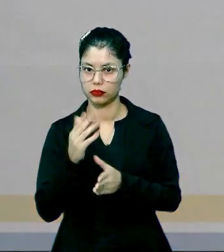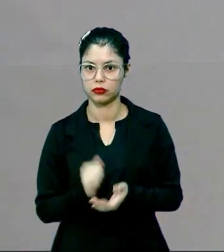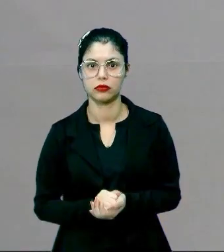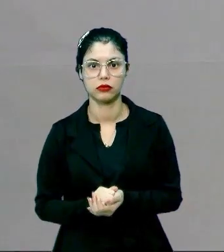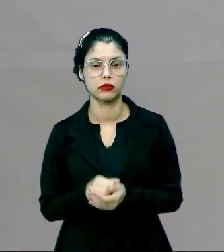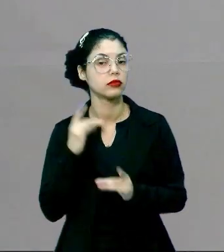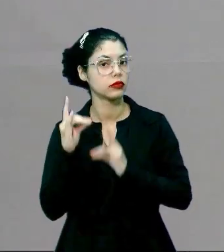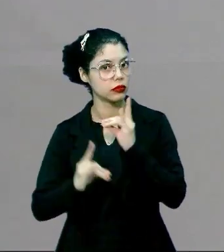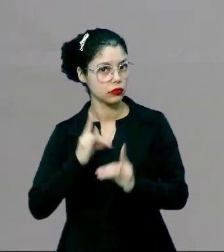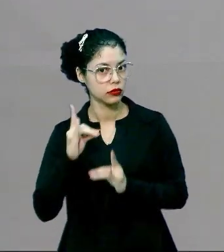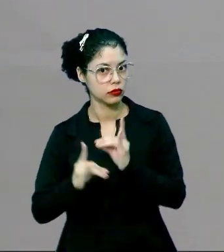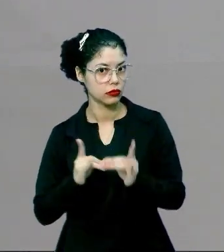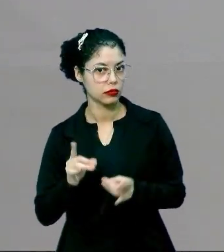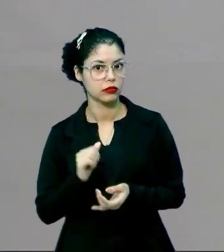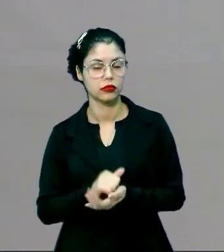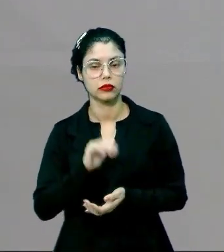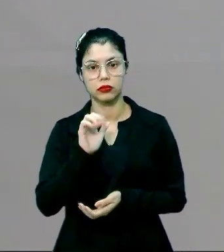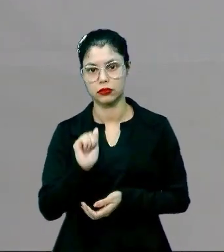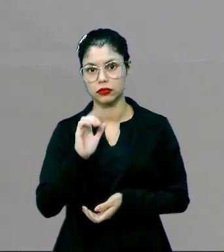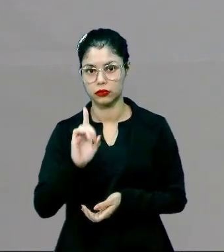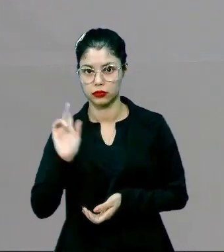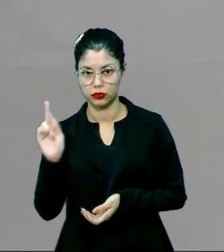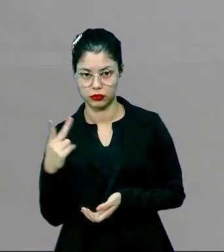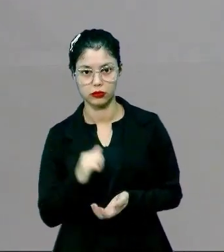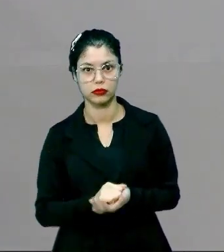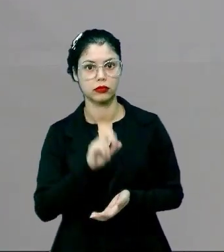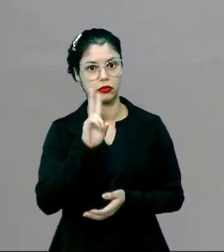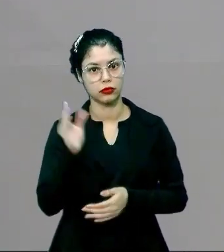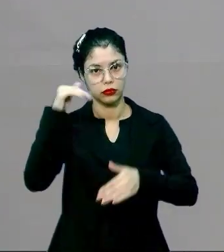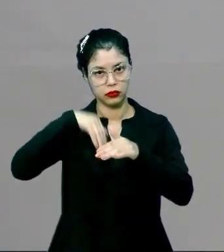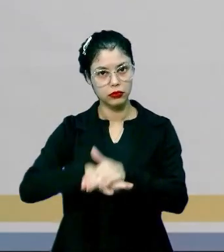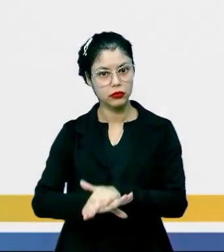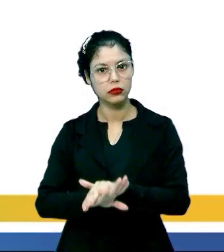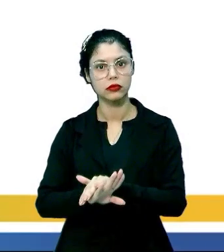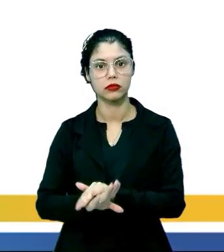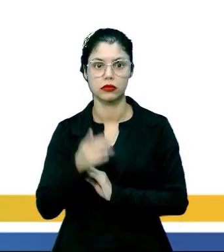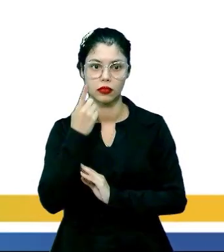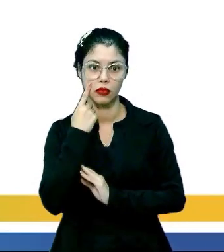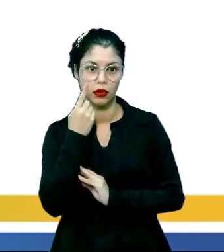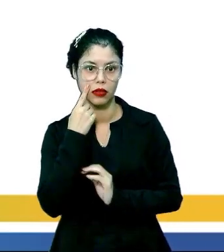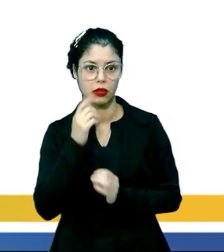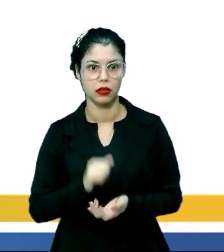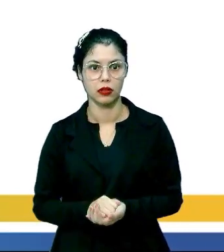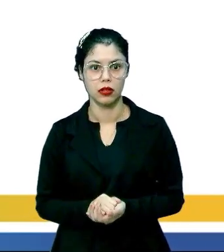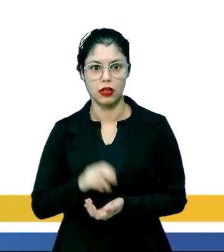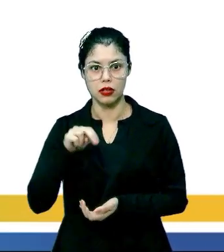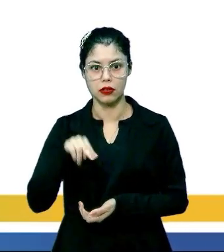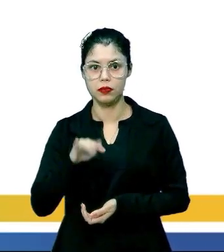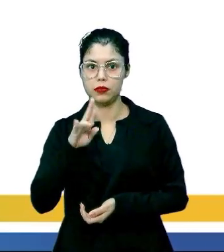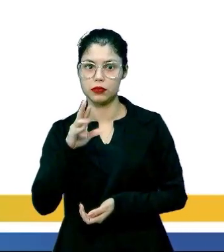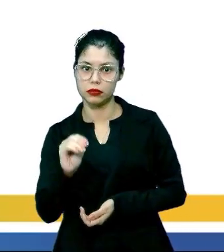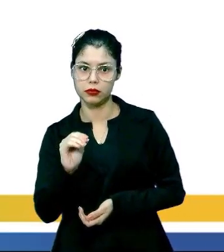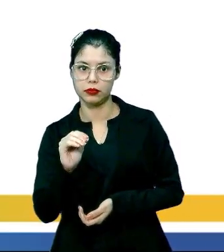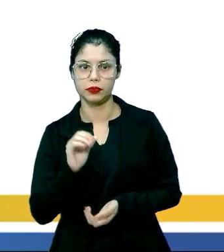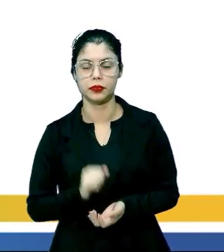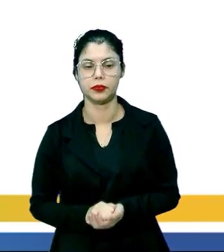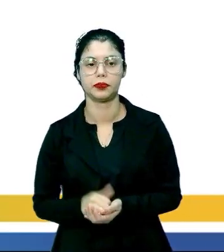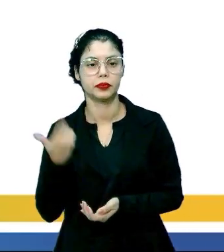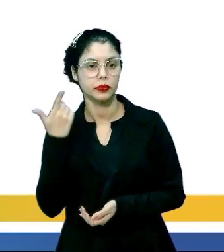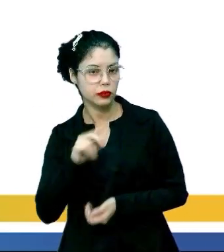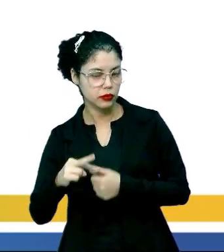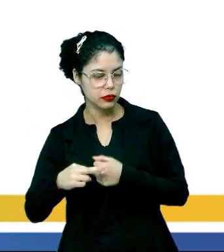o hormônio ADH, porém ele vai ficar armazenado, olha só na imagem, na neurohipófise,